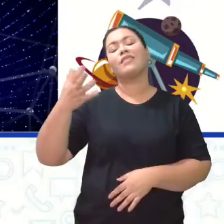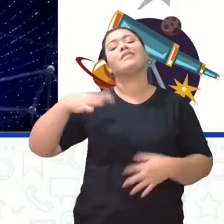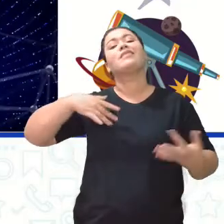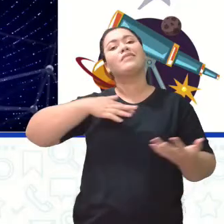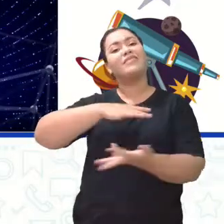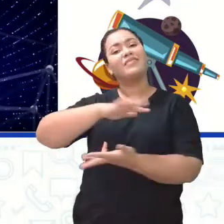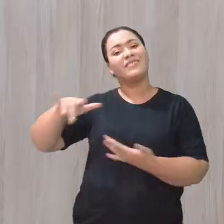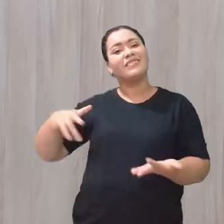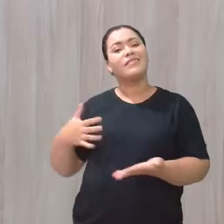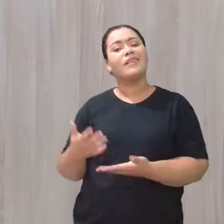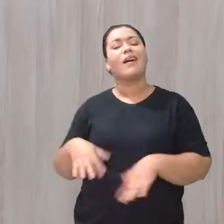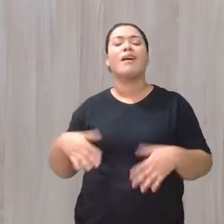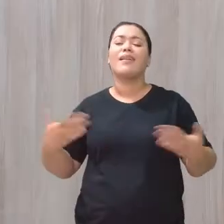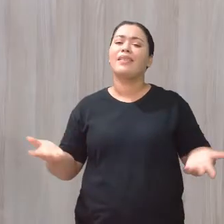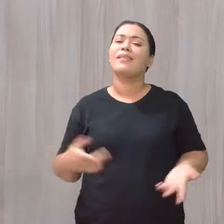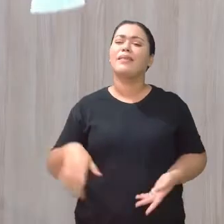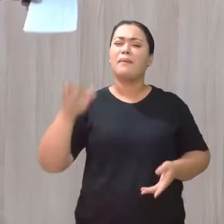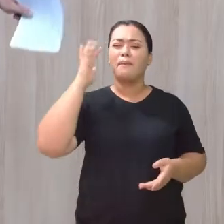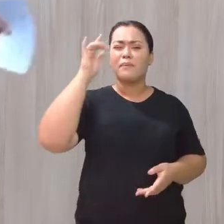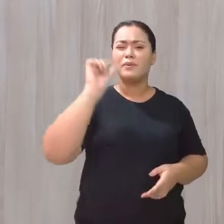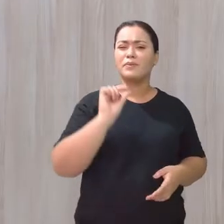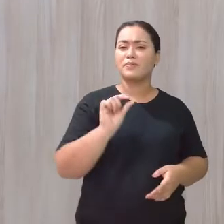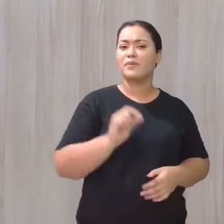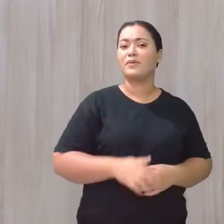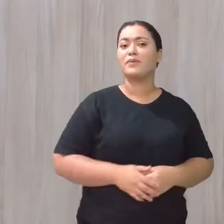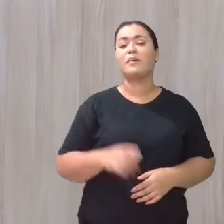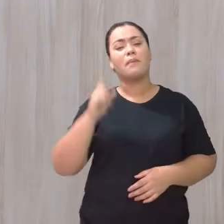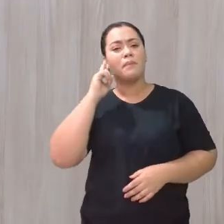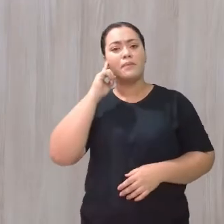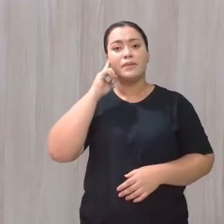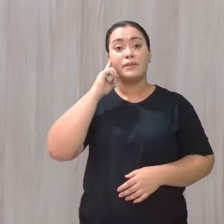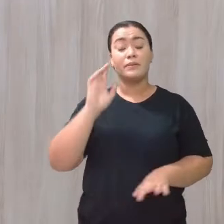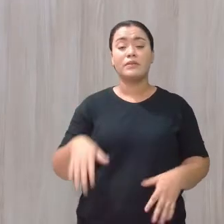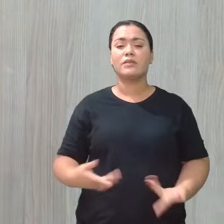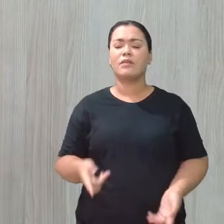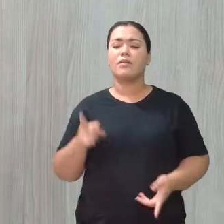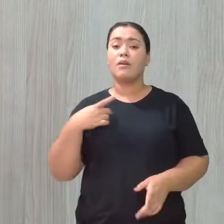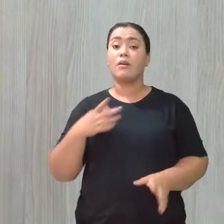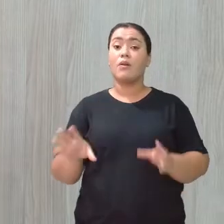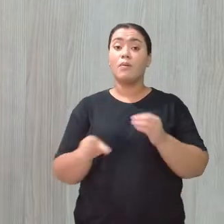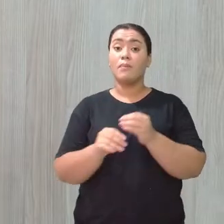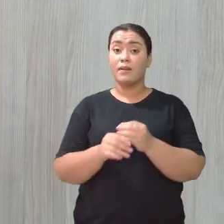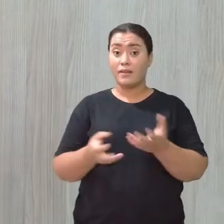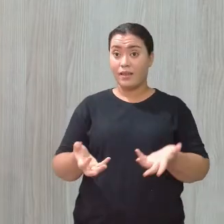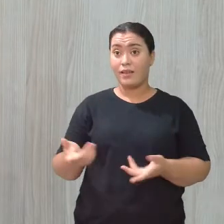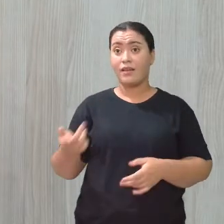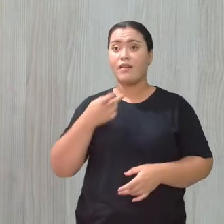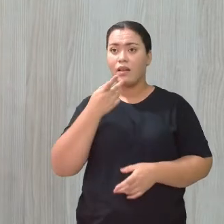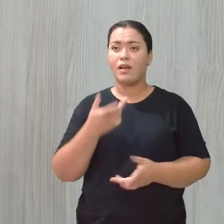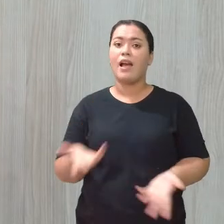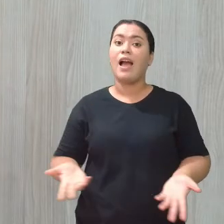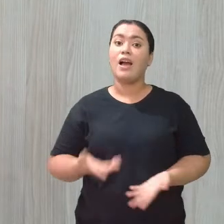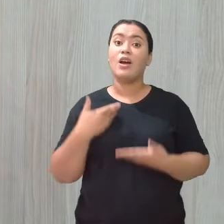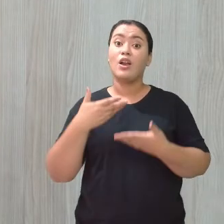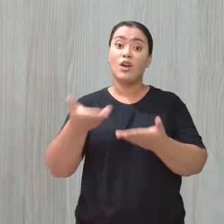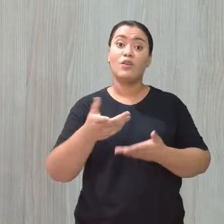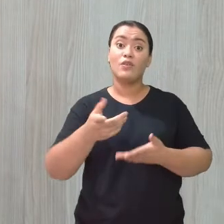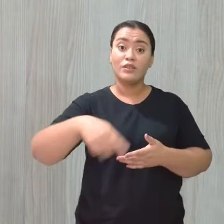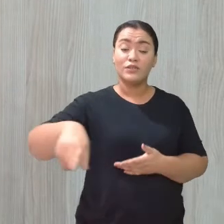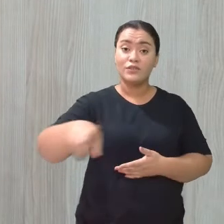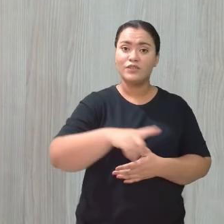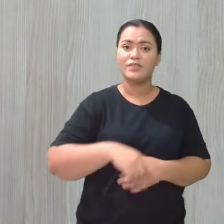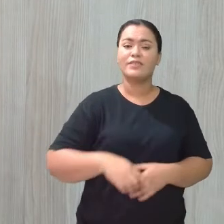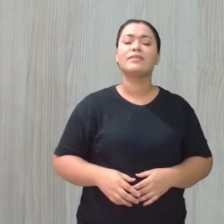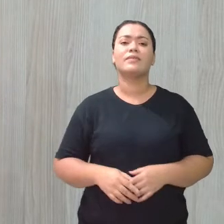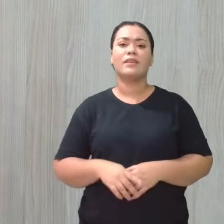espacial? Então pensem um pouquinho. Professora Isabel, o que é que a senhora quer complementar daí? Pois é, pessoal, estamos fazendo esse convite a todos